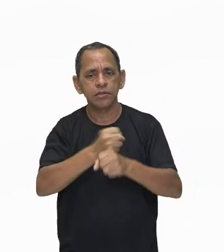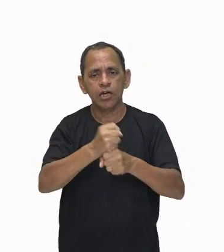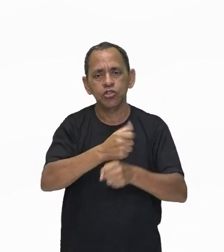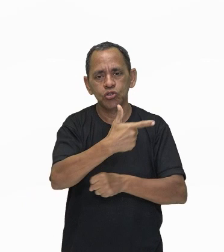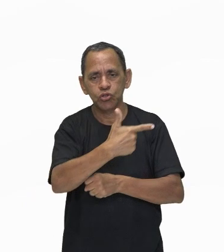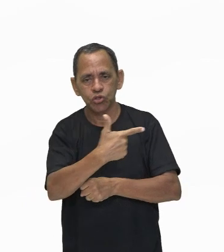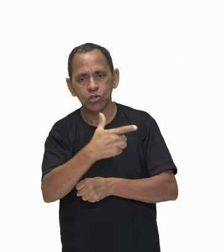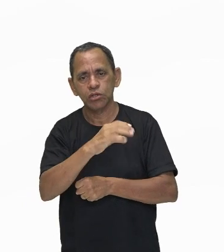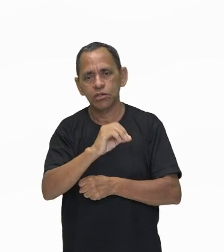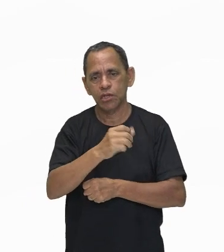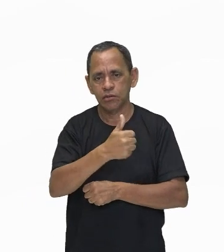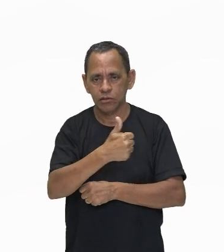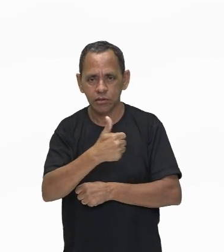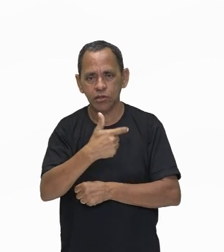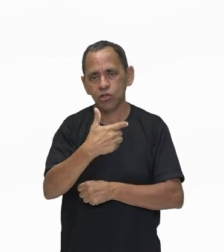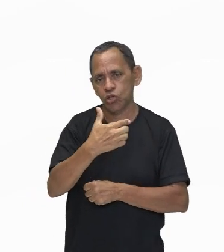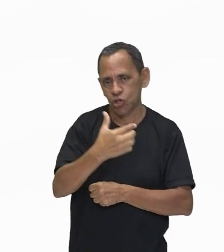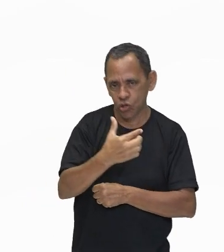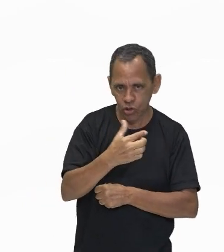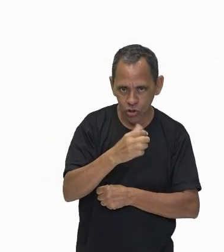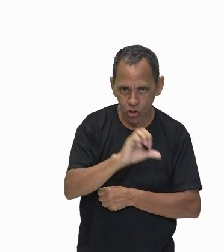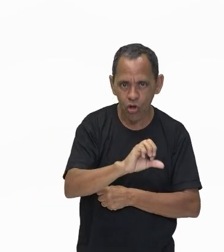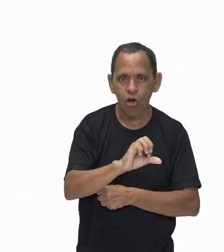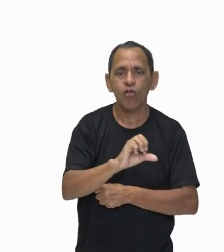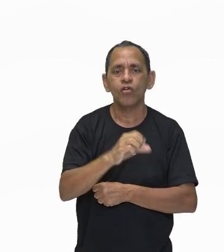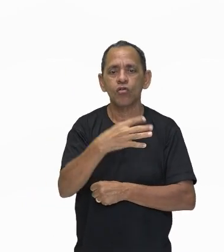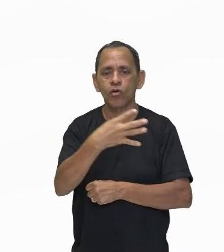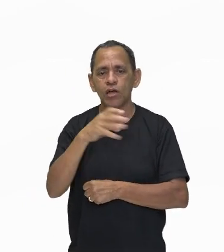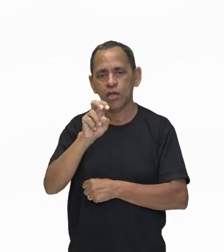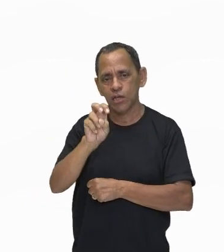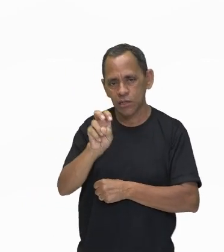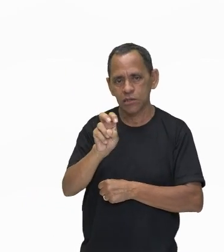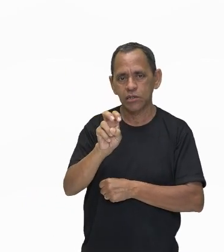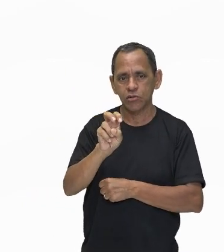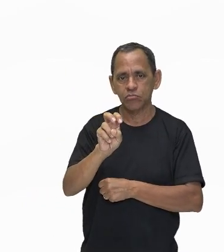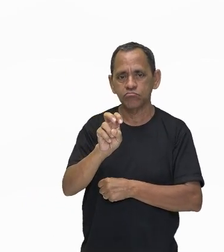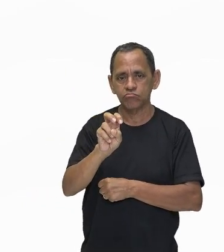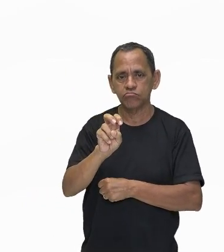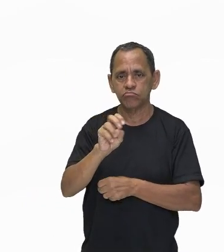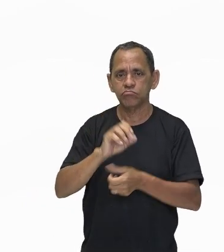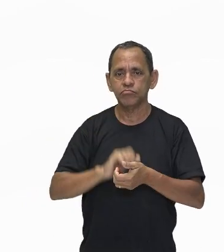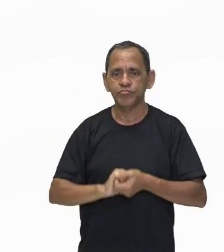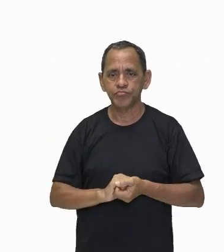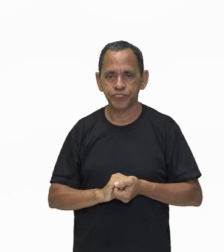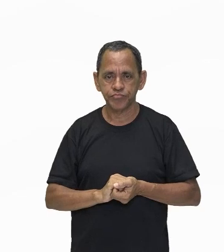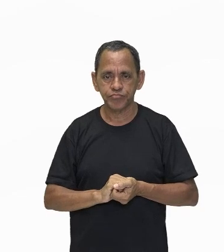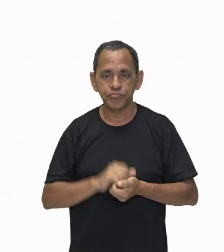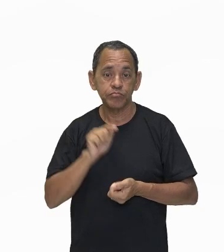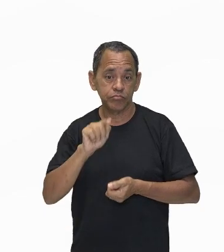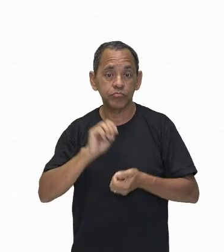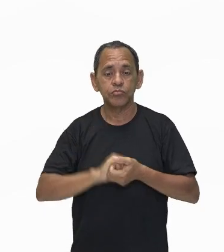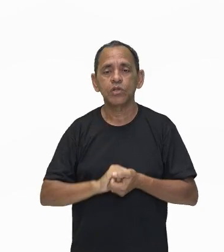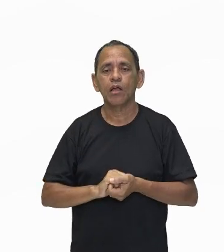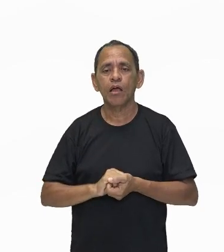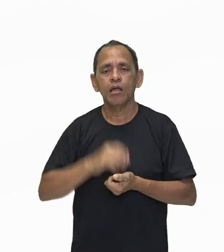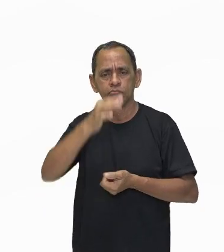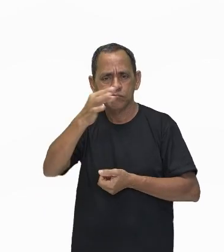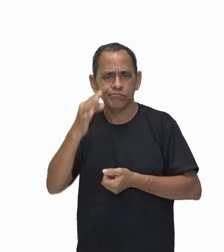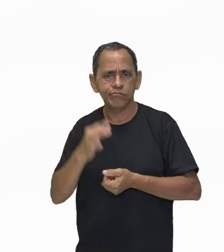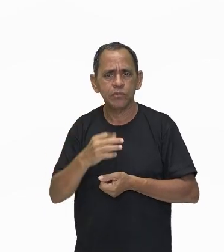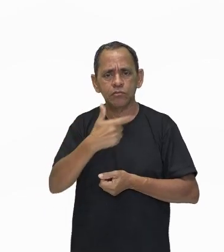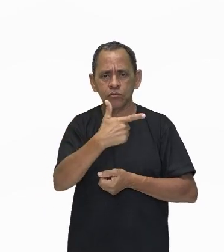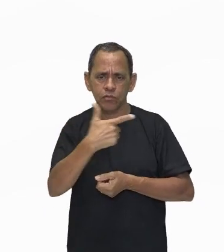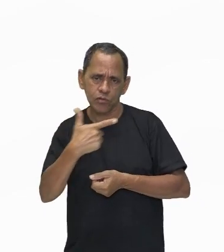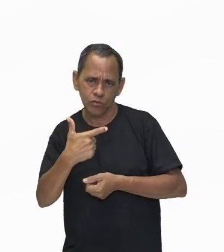houve 45.503 homicídios no Brasil, o que corresponde a uma taxa de